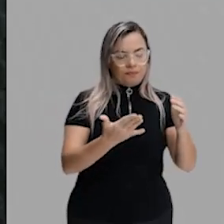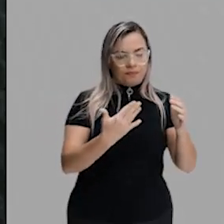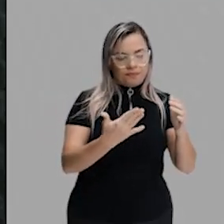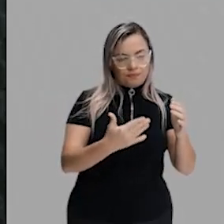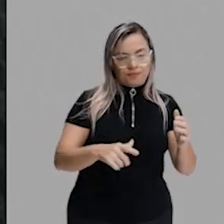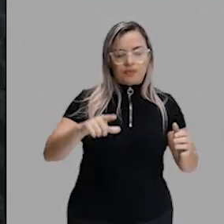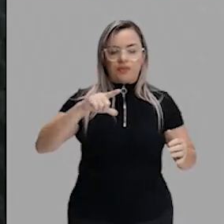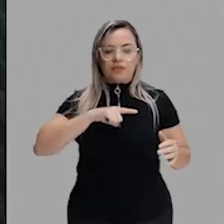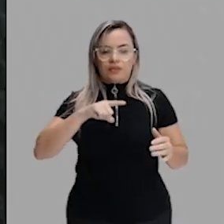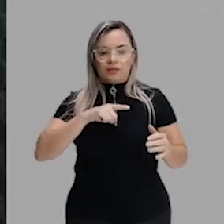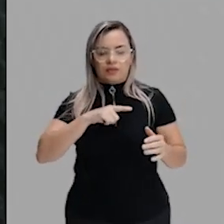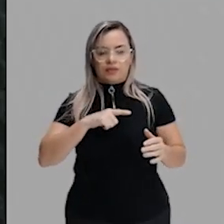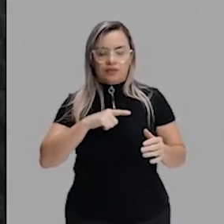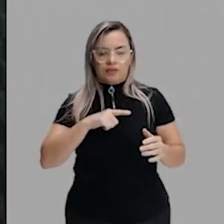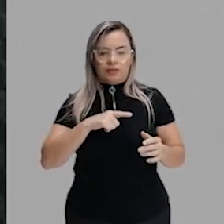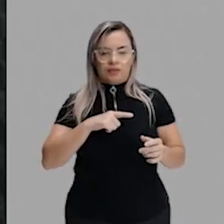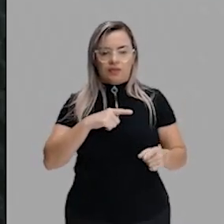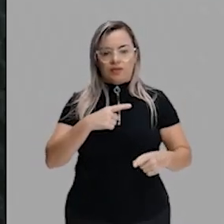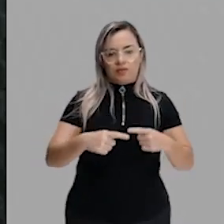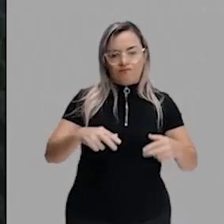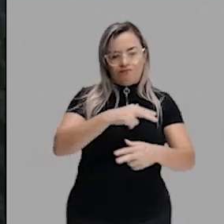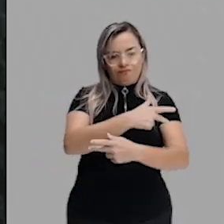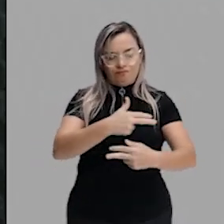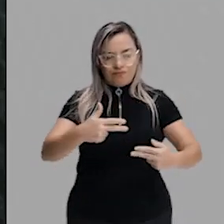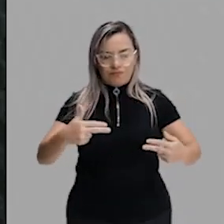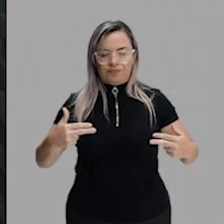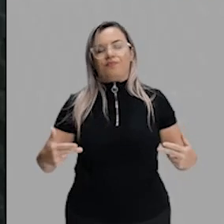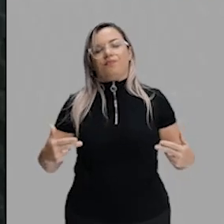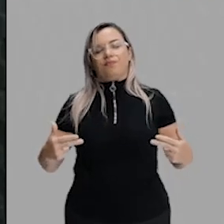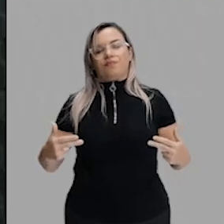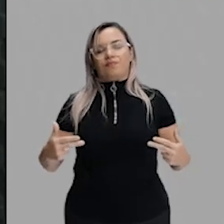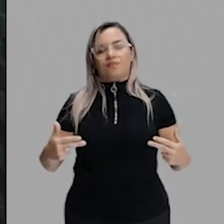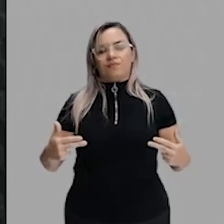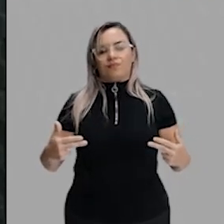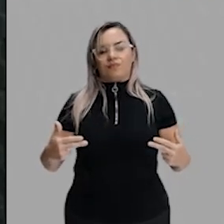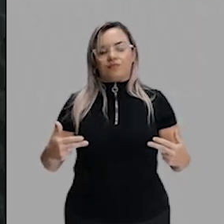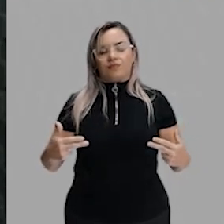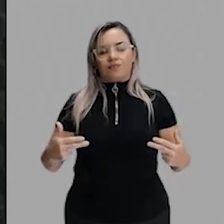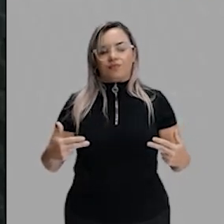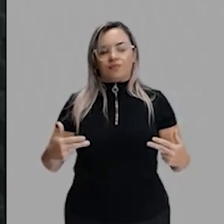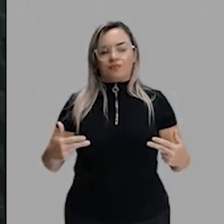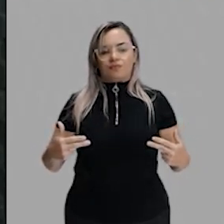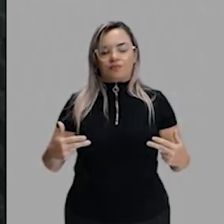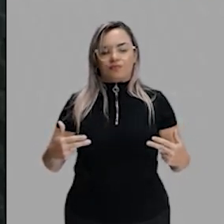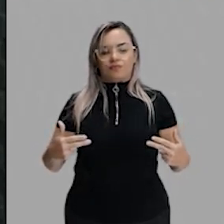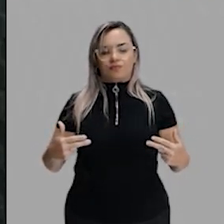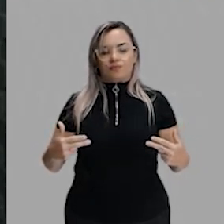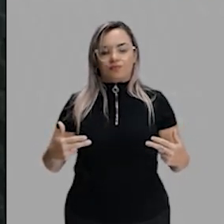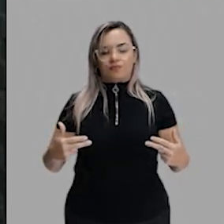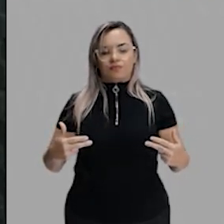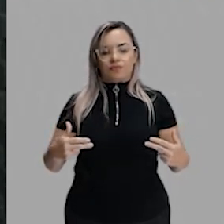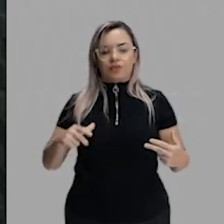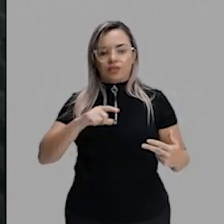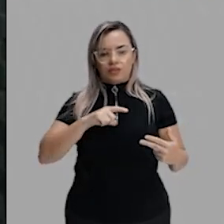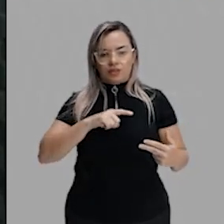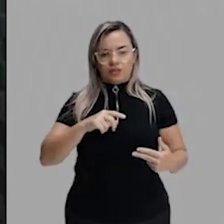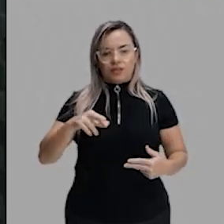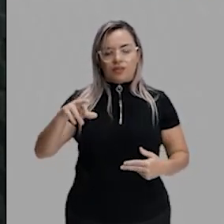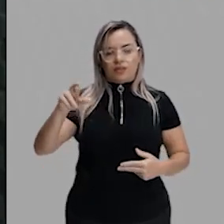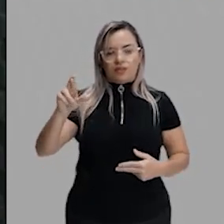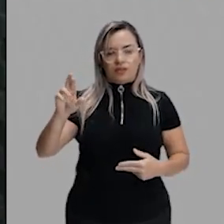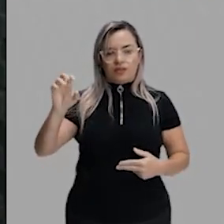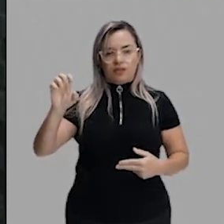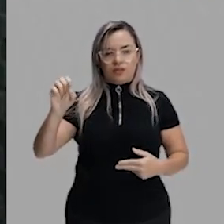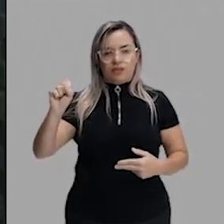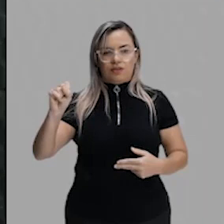Existem alguns aparelhos na sua casa que funcionam através de resistores, além,